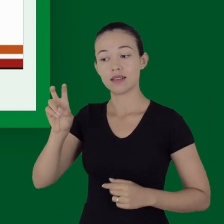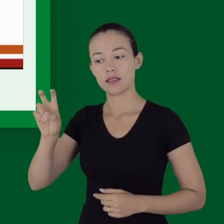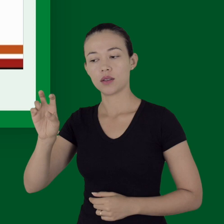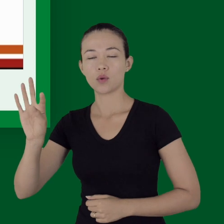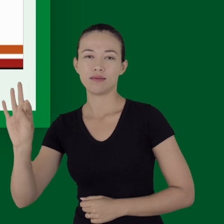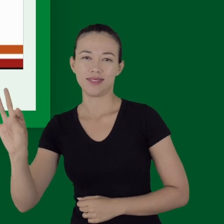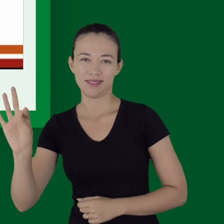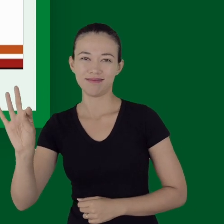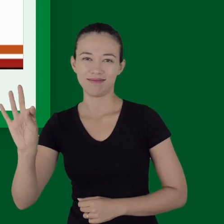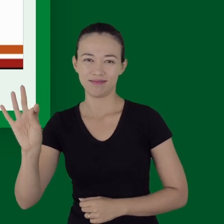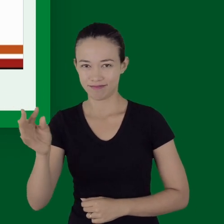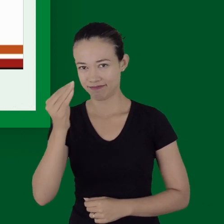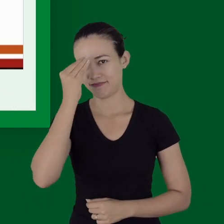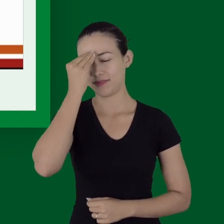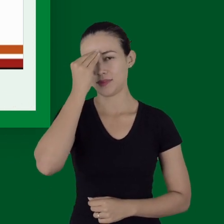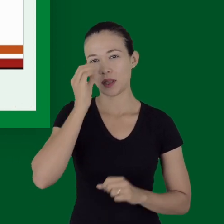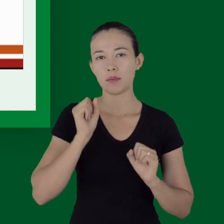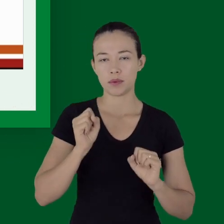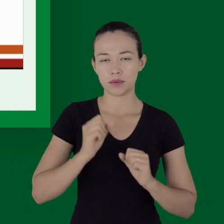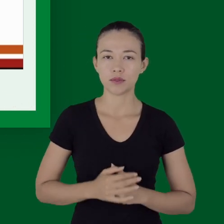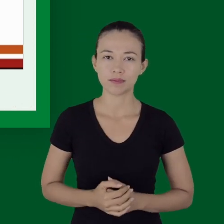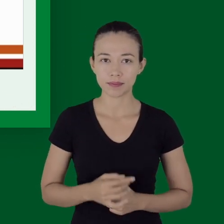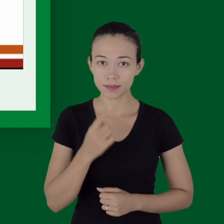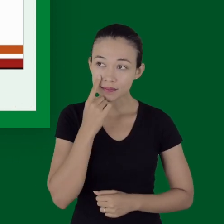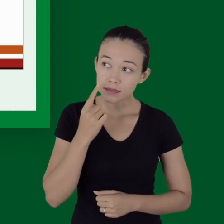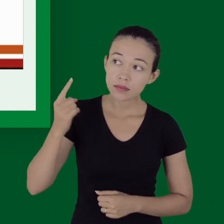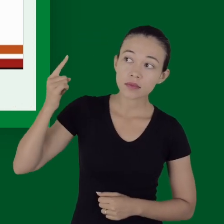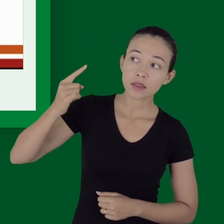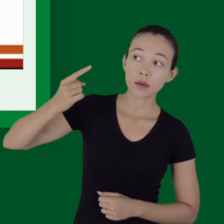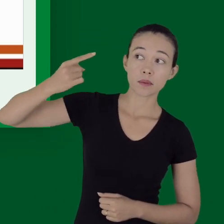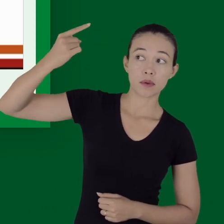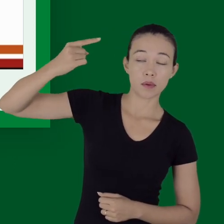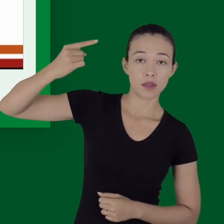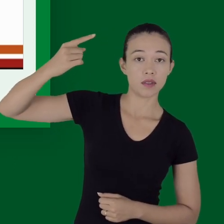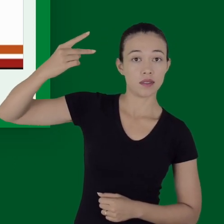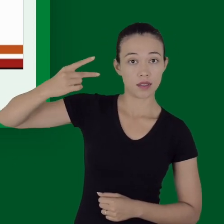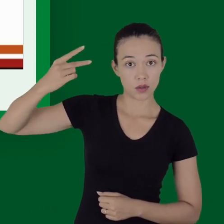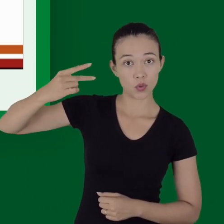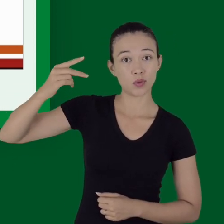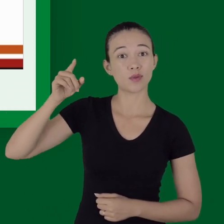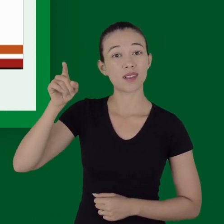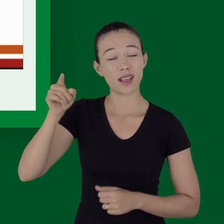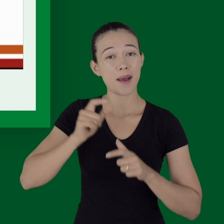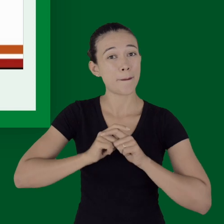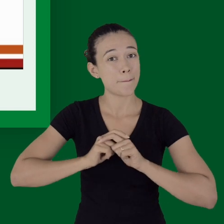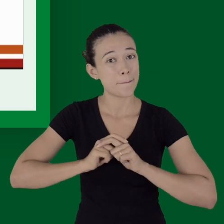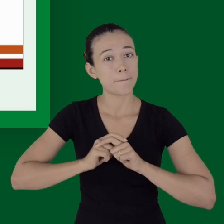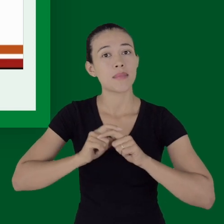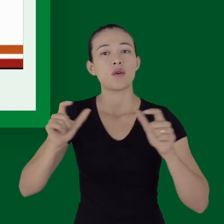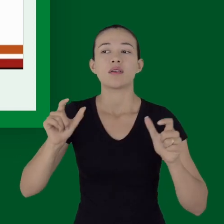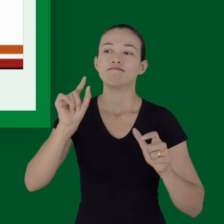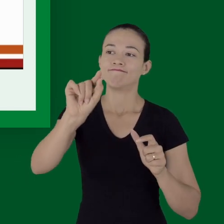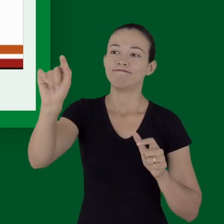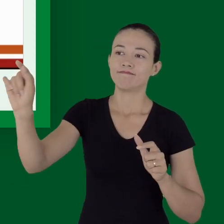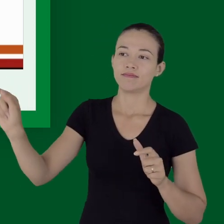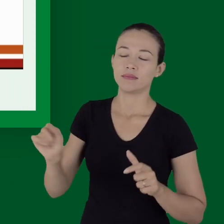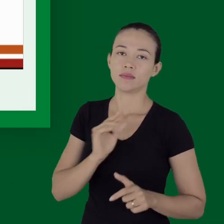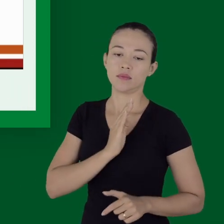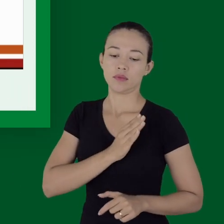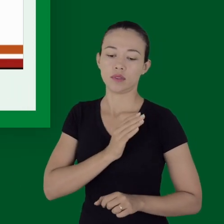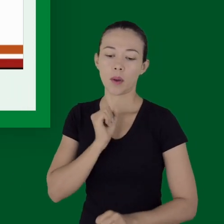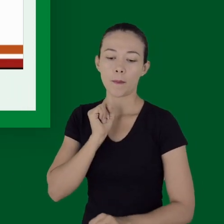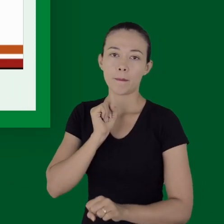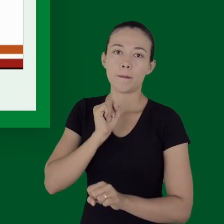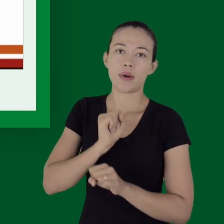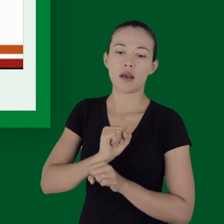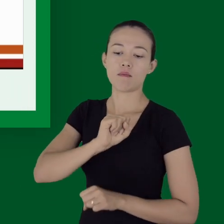5H5T, onde as duas primeiras causas, hipovolemia e hipóxia, respondem pela maior parte das paradas em ritmo